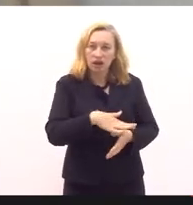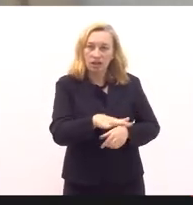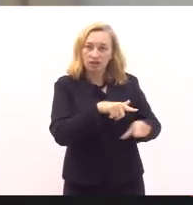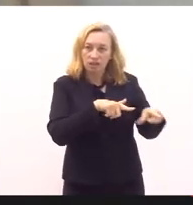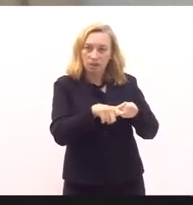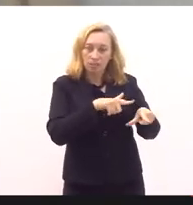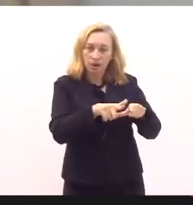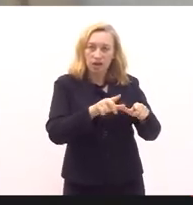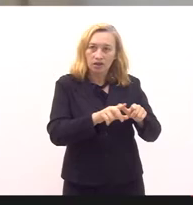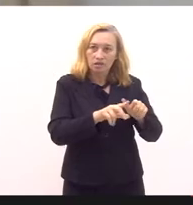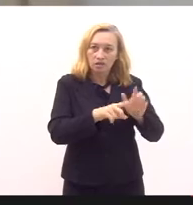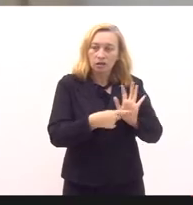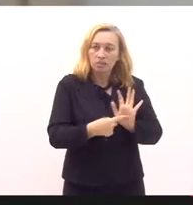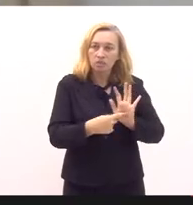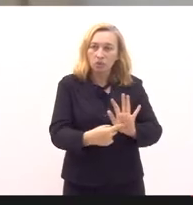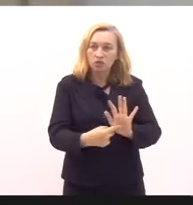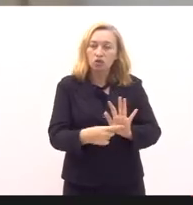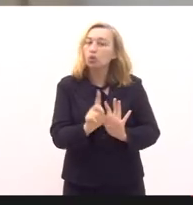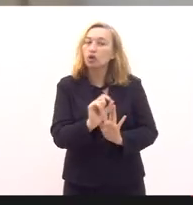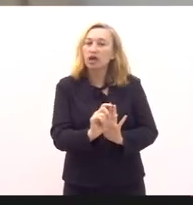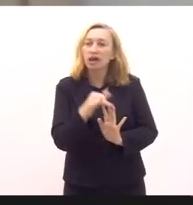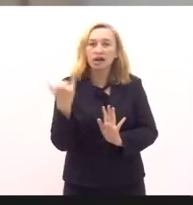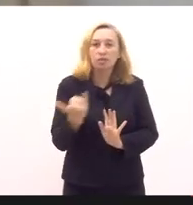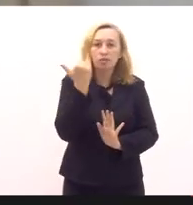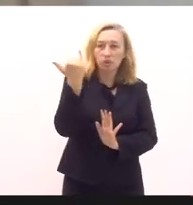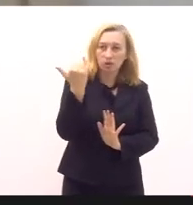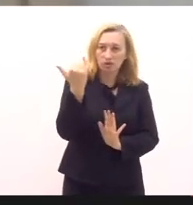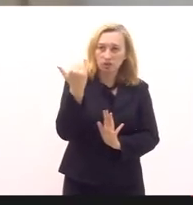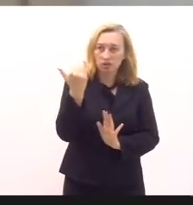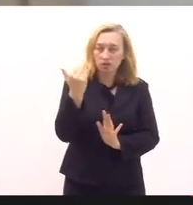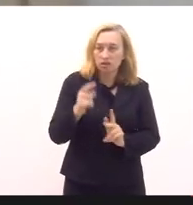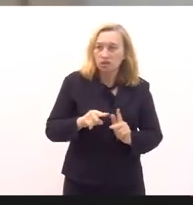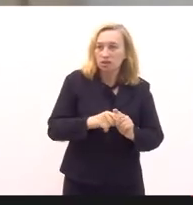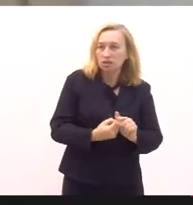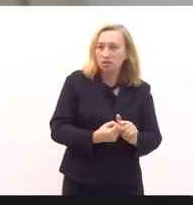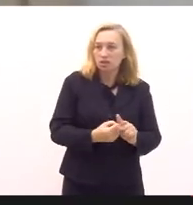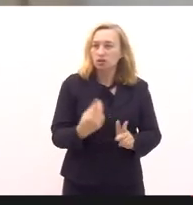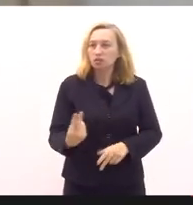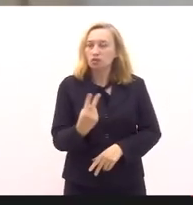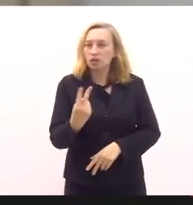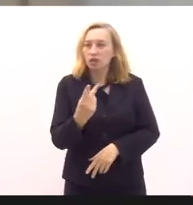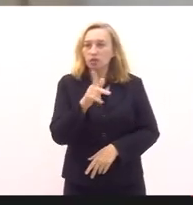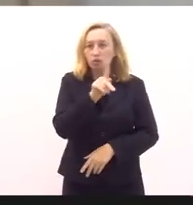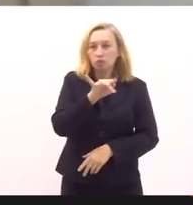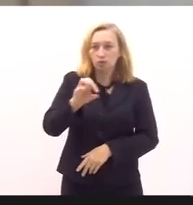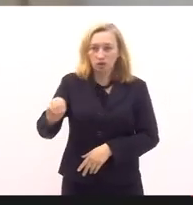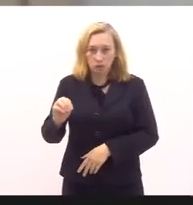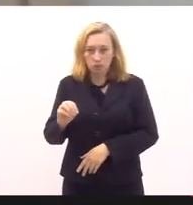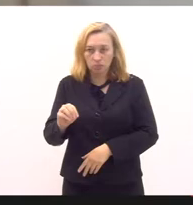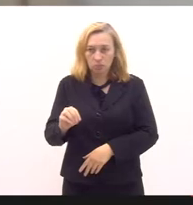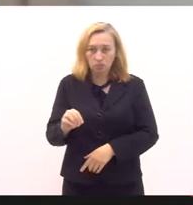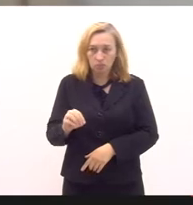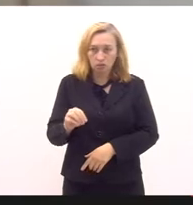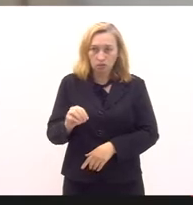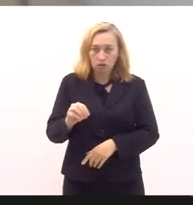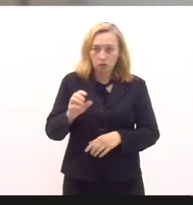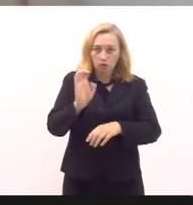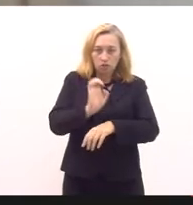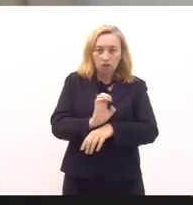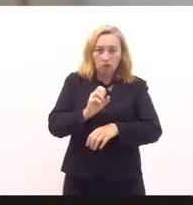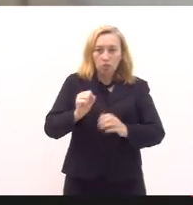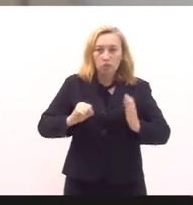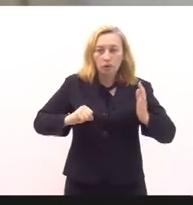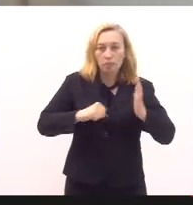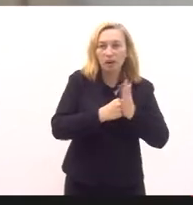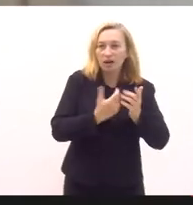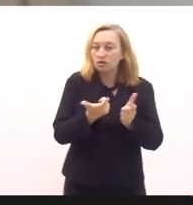apresenta, a gente vê uma importância de destacar as alterações dos valores vigentes no piso regional, que eles têm um grande impacto nos